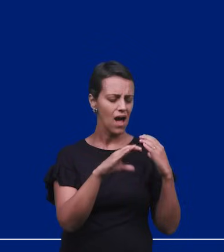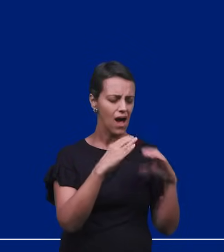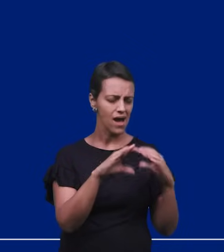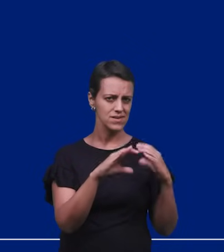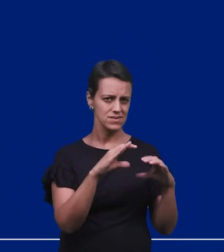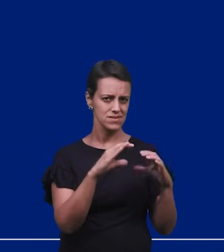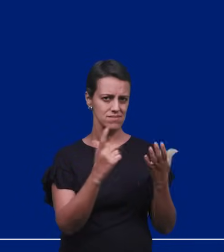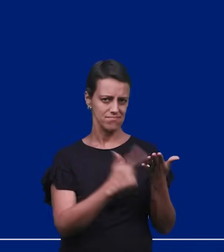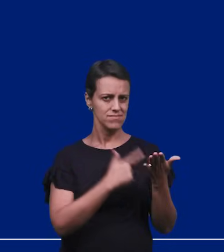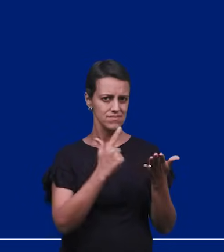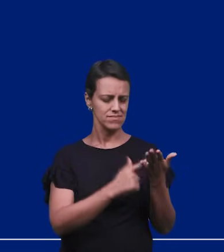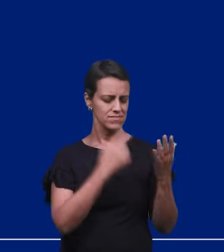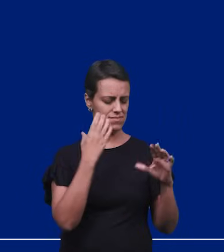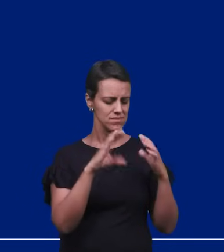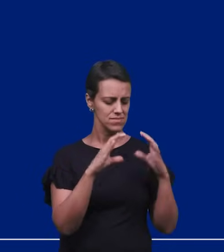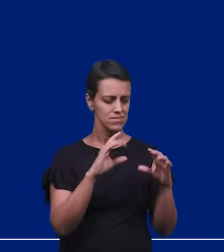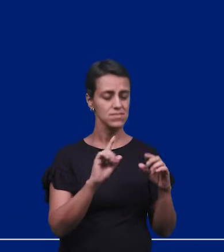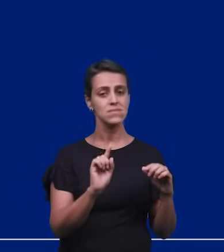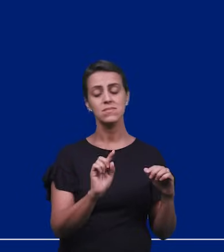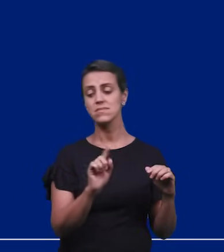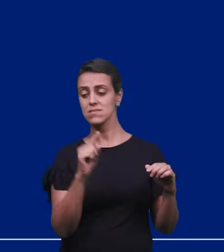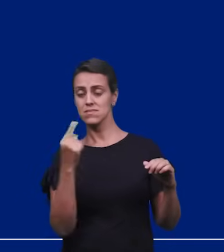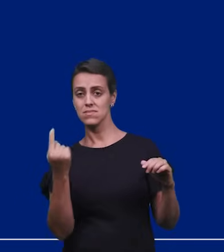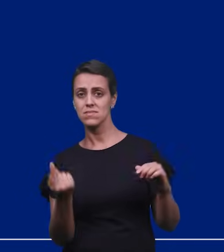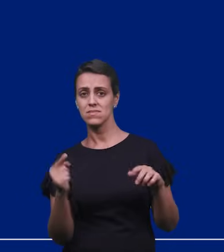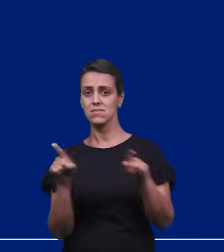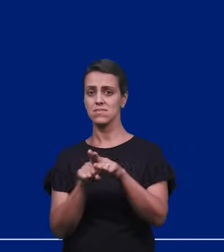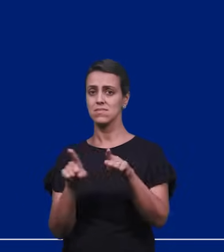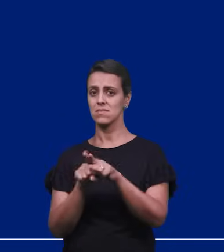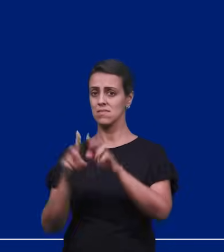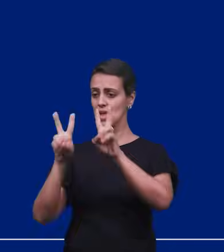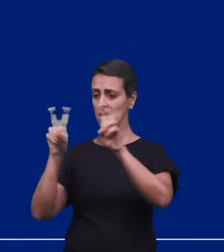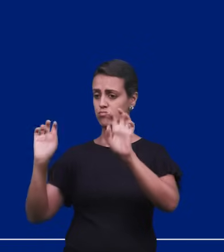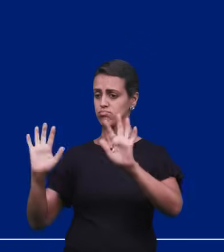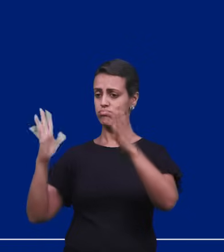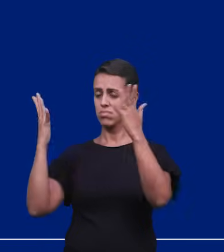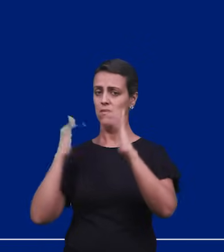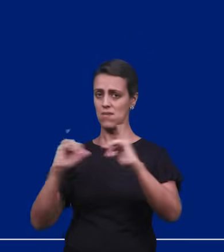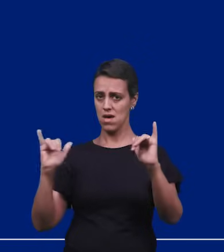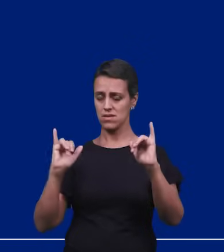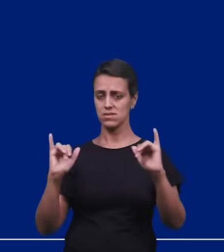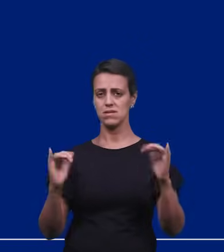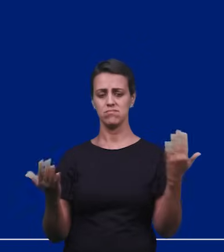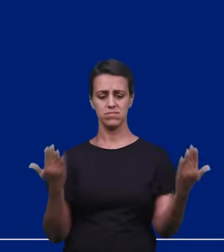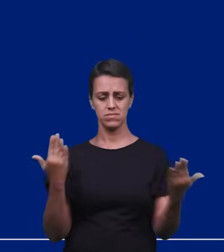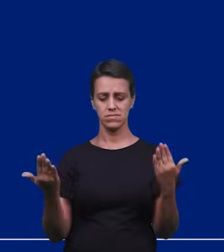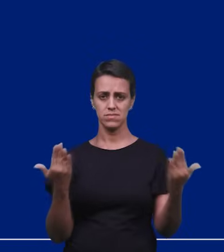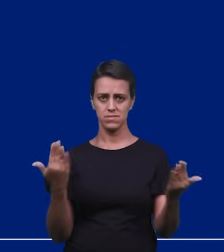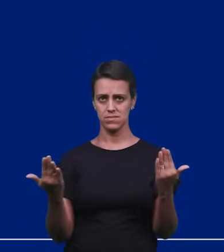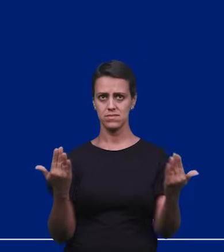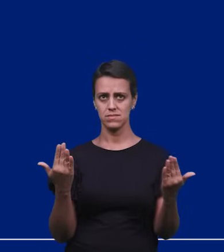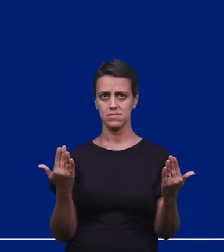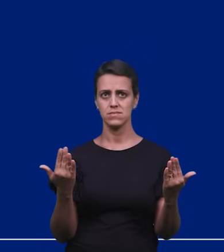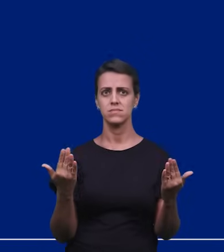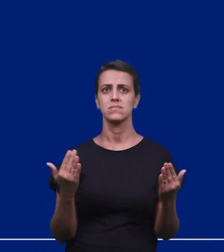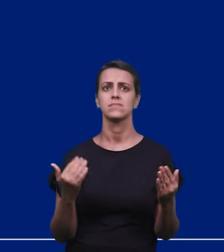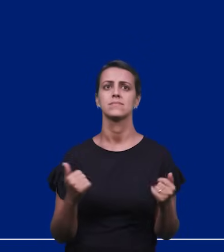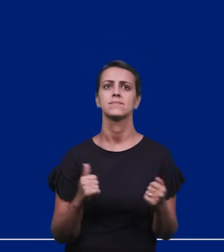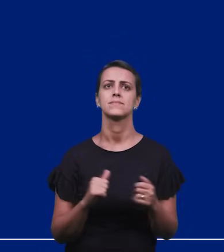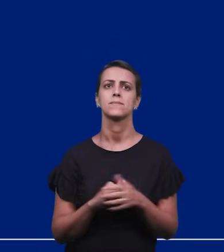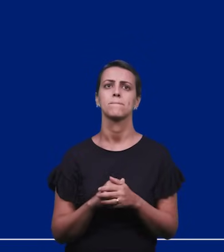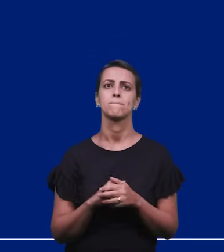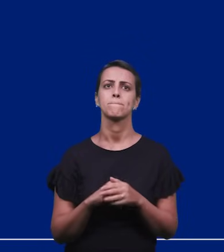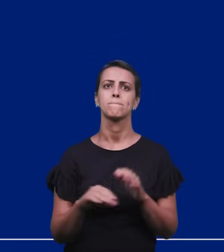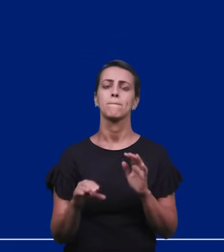livro de Cantares, o que nós temos estudado, e o que foi trazido no Trombetas e Festas. E ele coloca aqui alguns elementos de